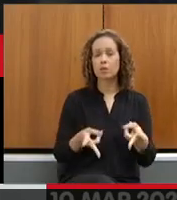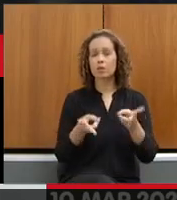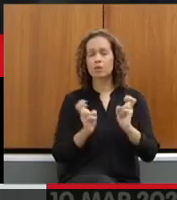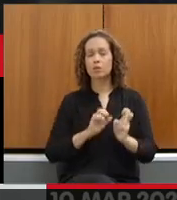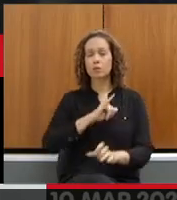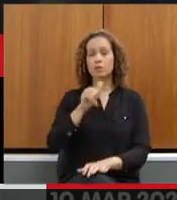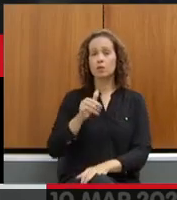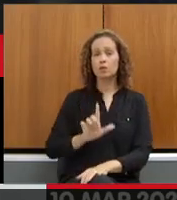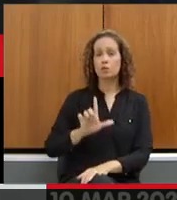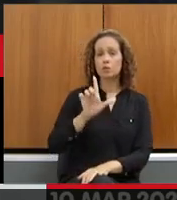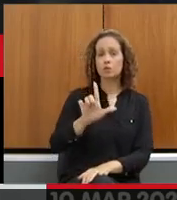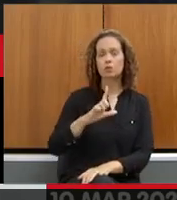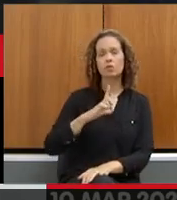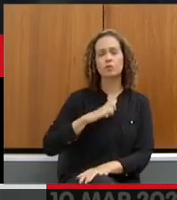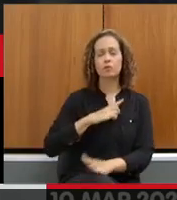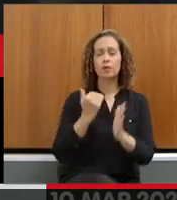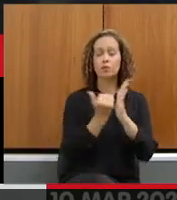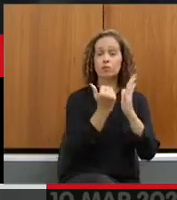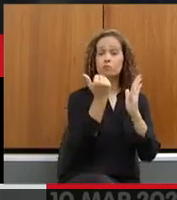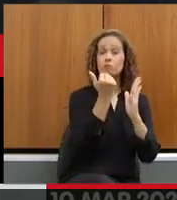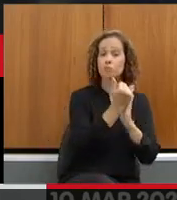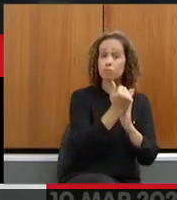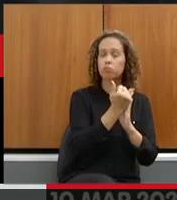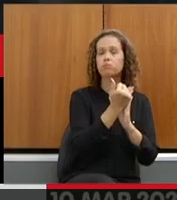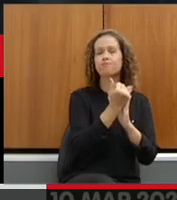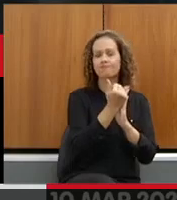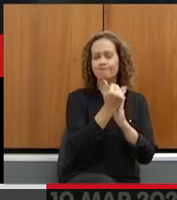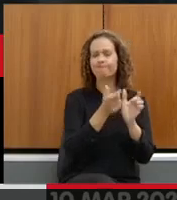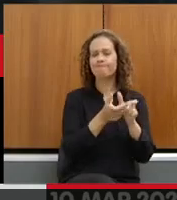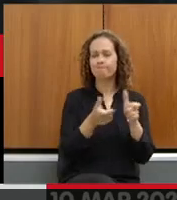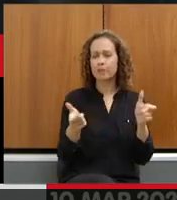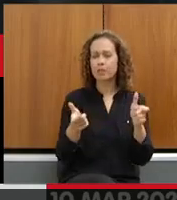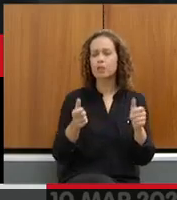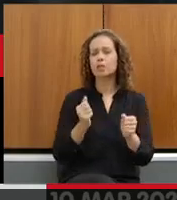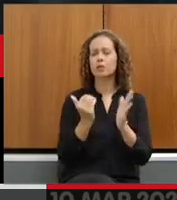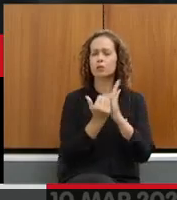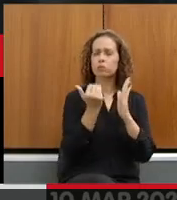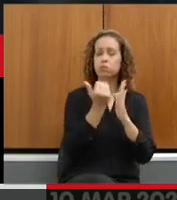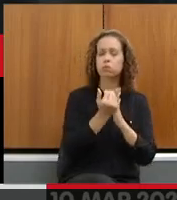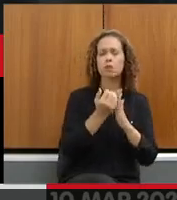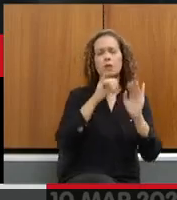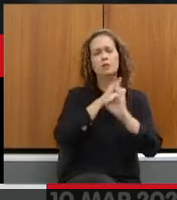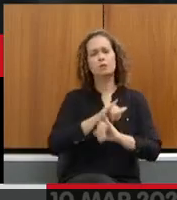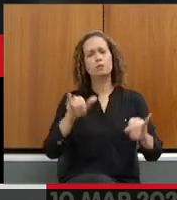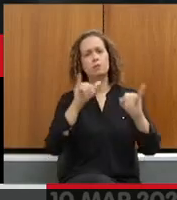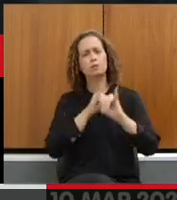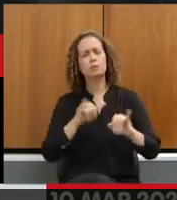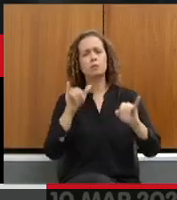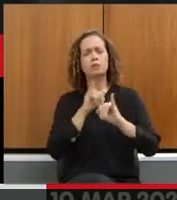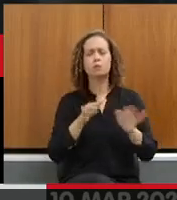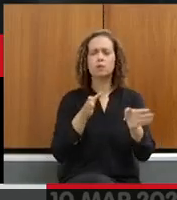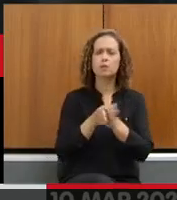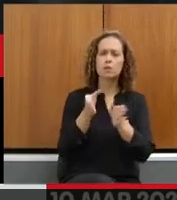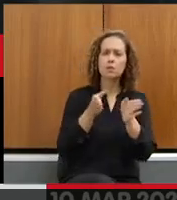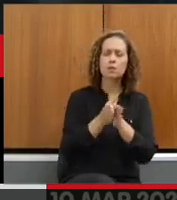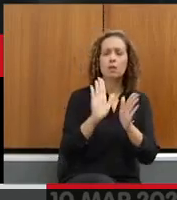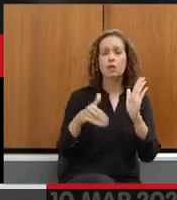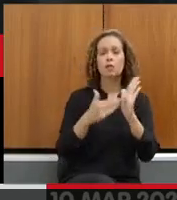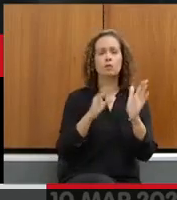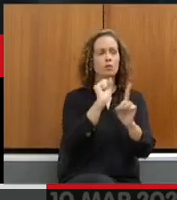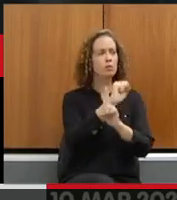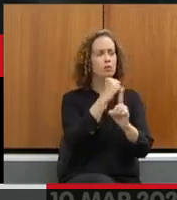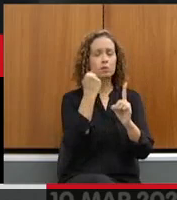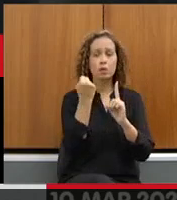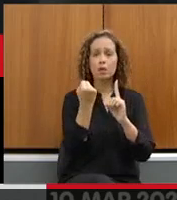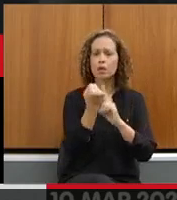Julho nós tivemos um pico significativo esse pico ele foi muito comunicado ele foi orientado a toda a sociedade a sociedade